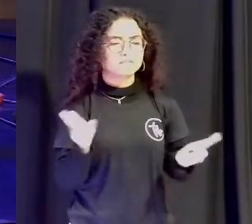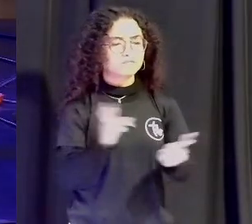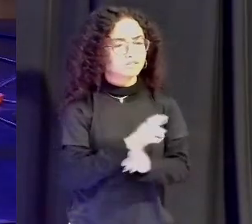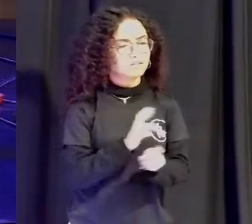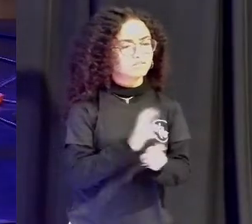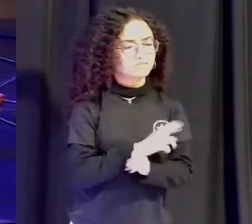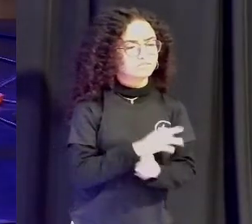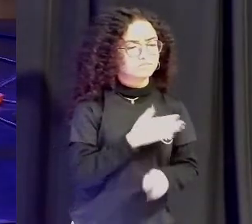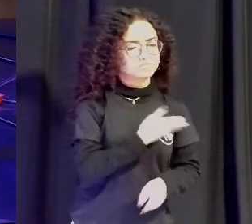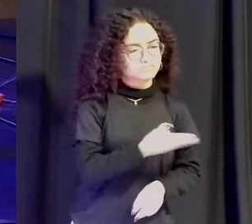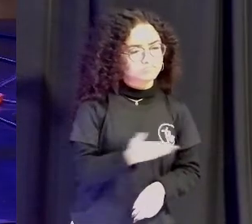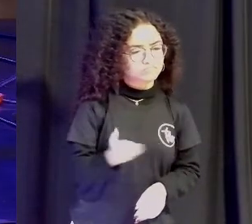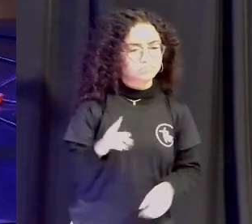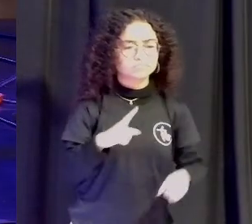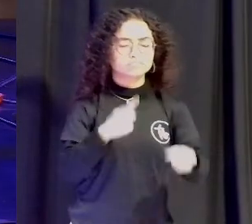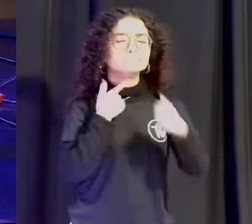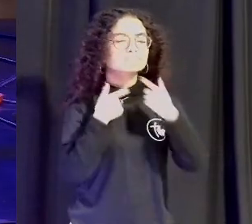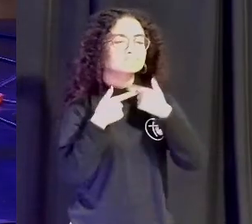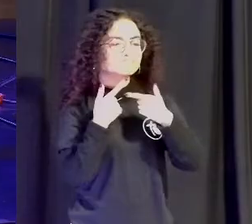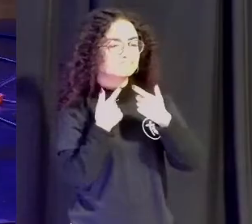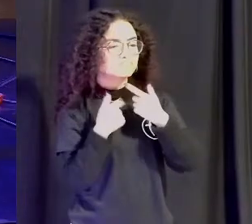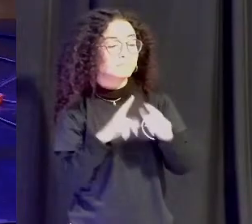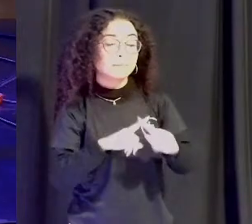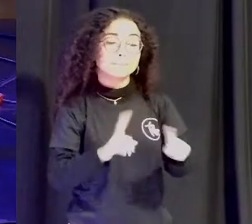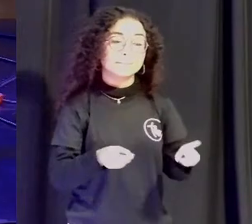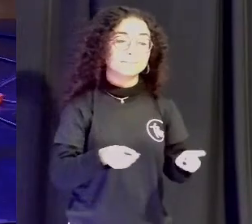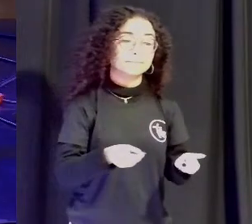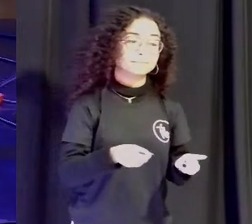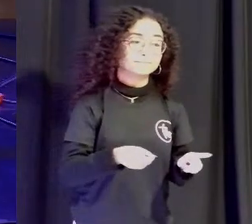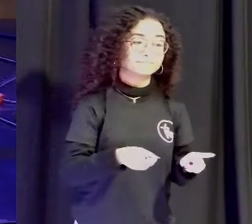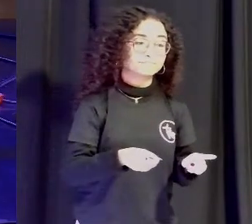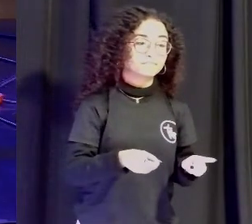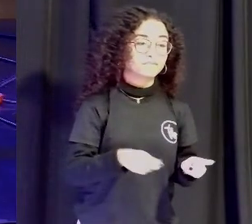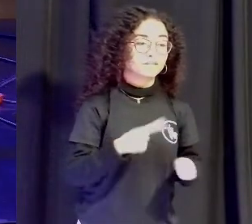feito, a palavra final foi dada por Deus.